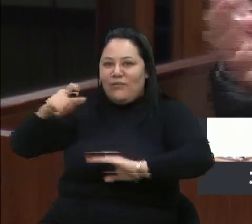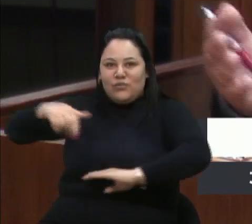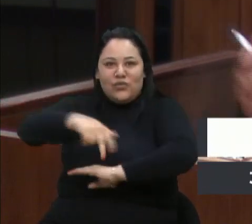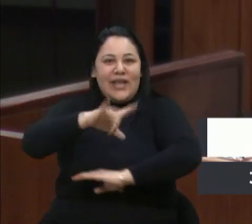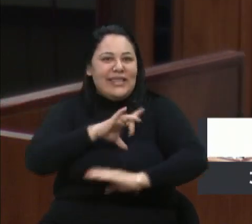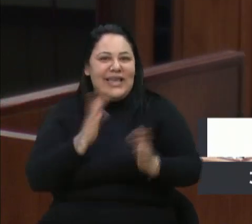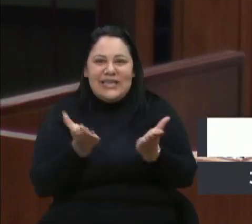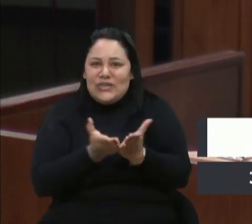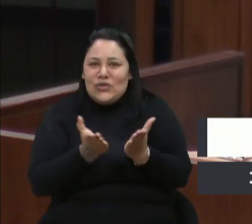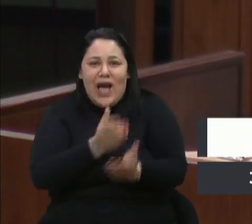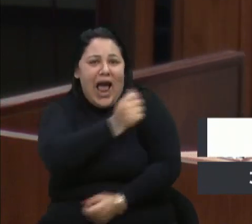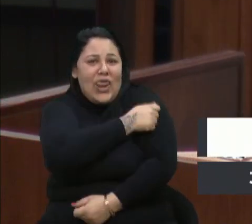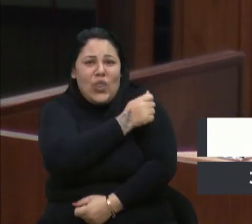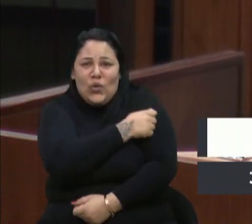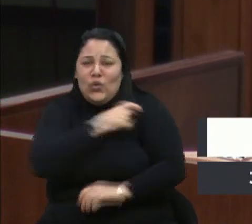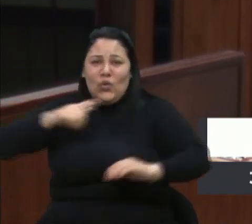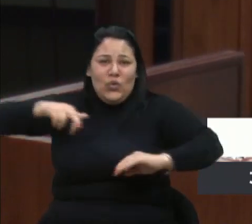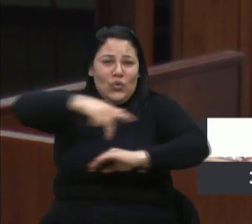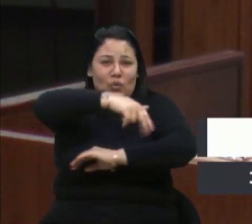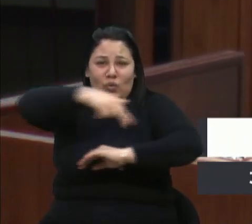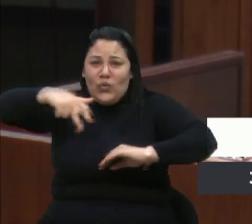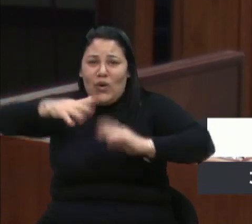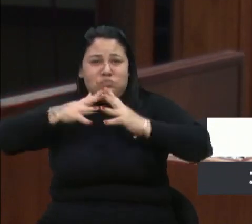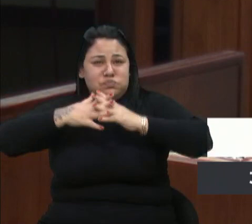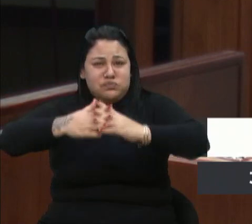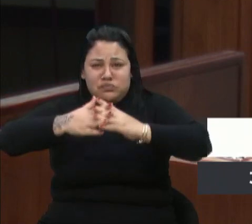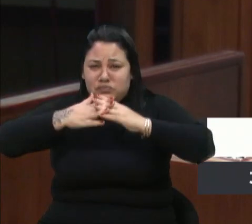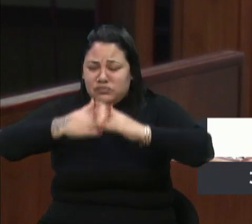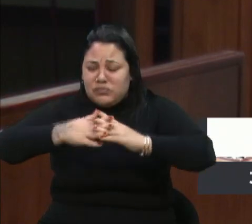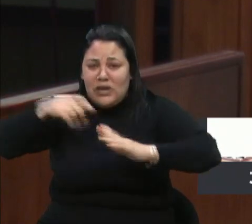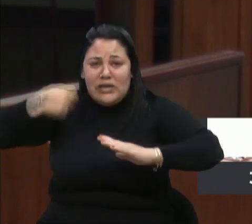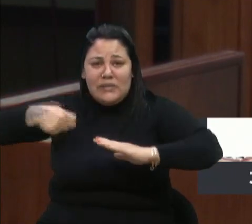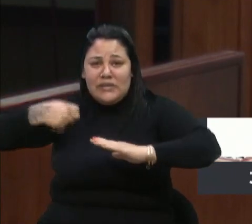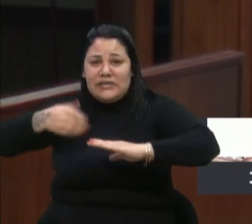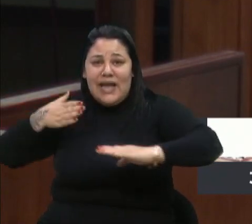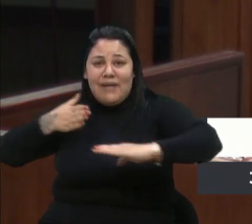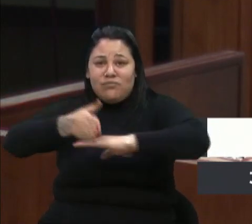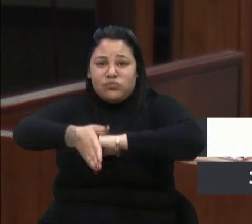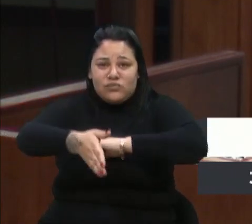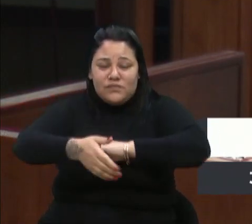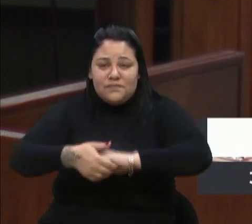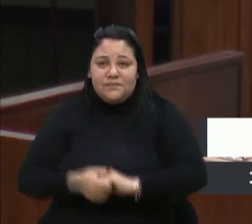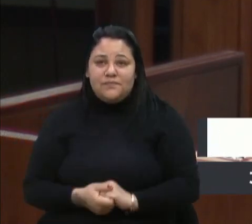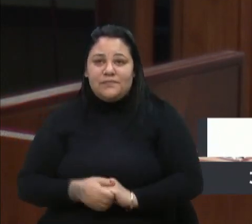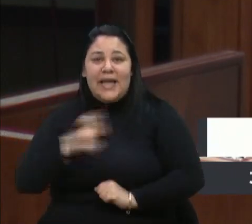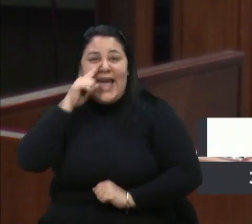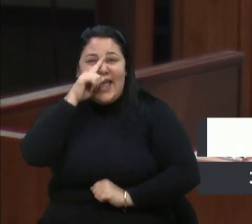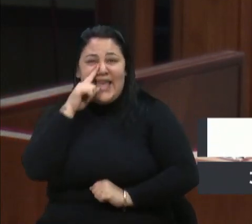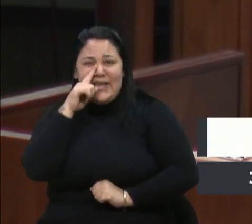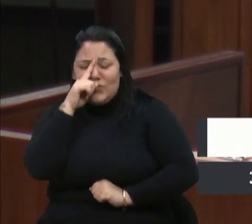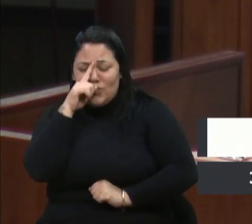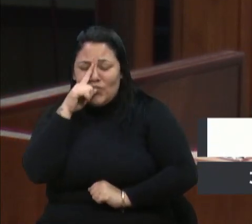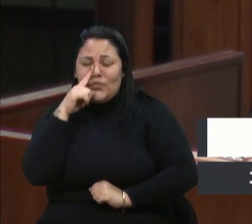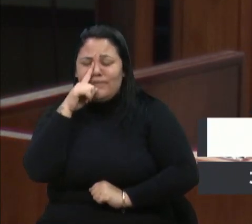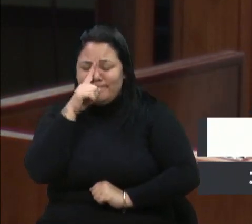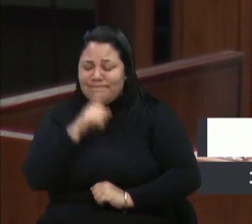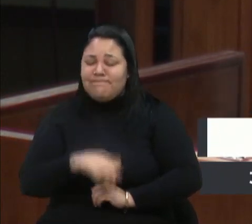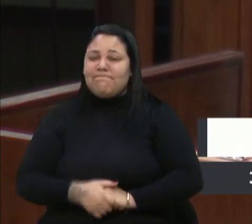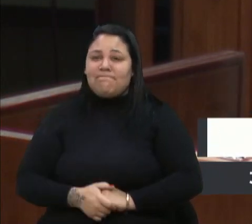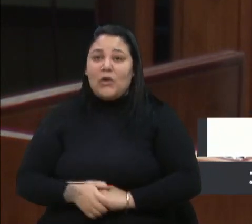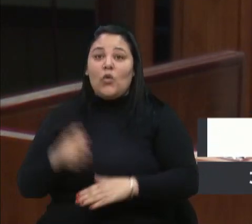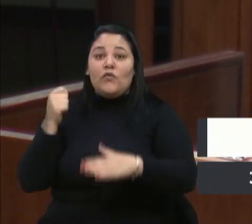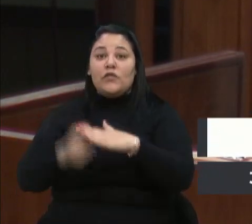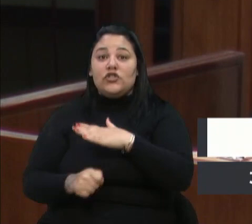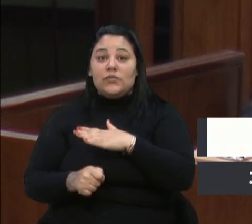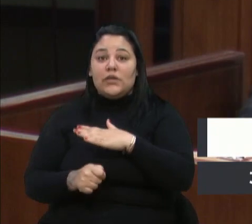no Mévio, como falei antes, Mévio Jones, que precisam atravessar a rodovia. São riscos enormes. O investimento